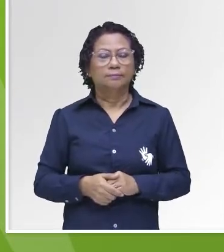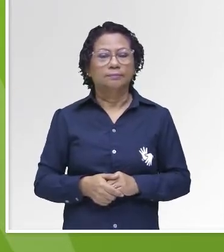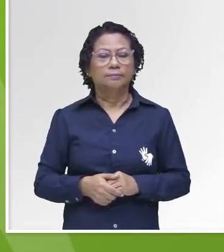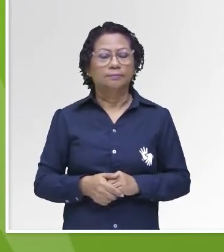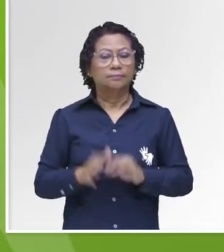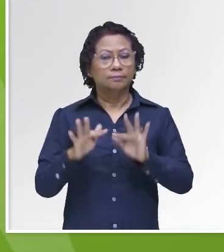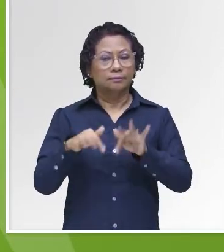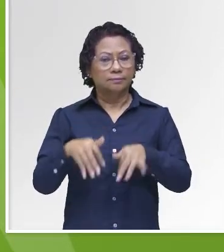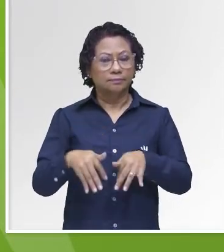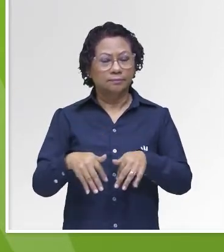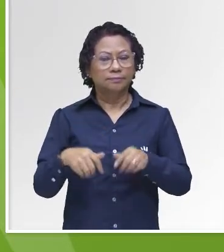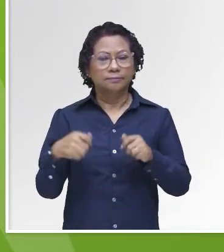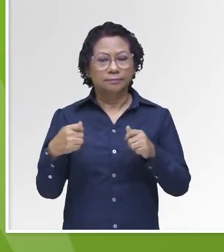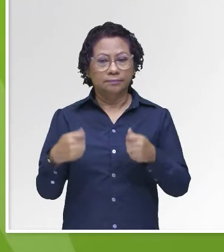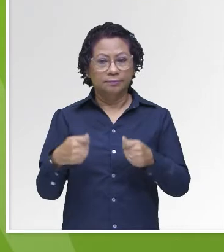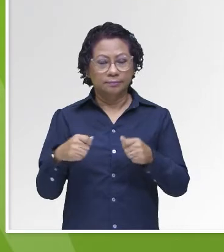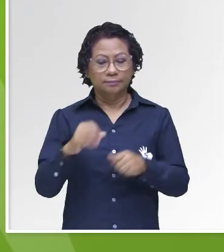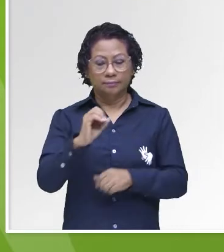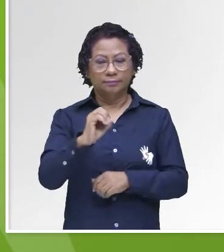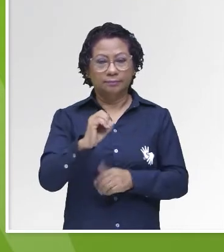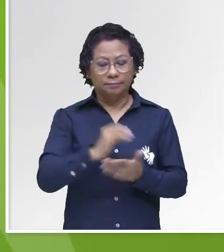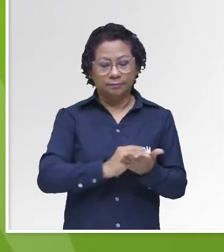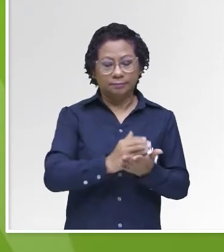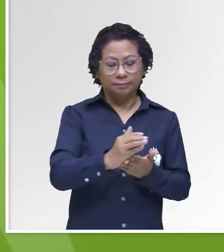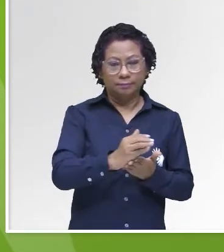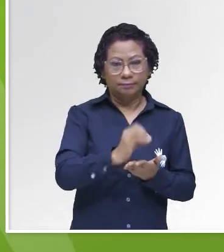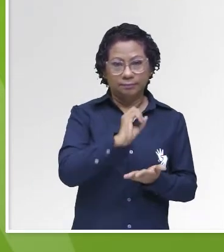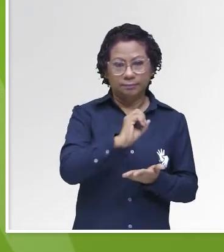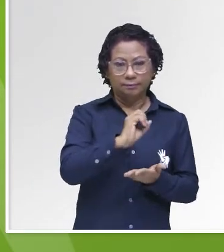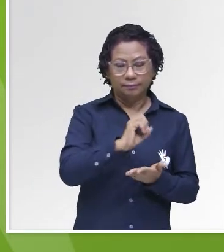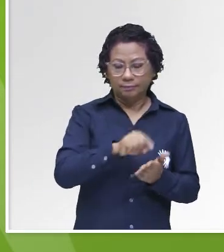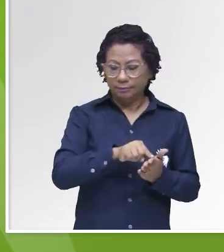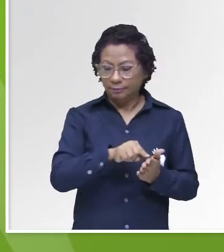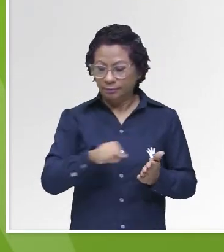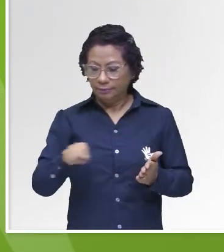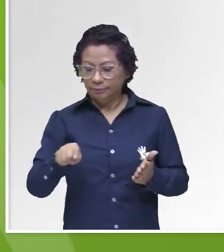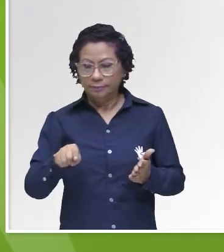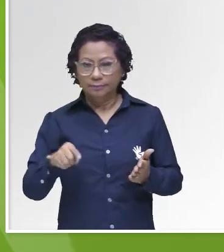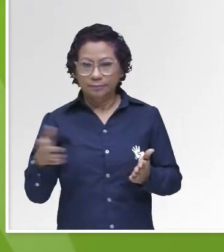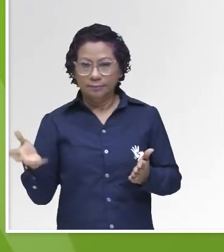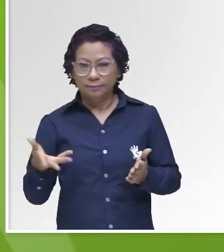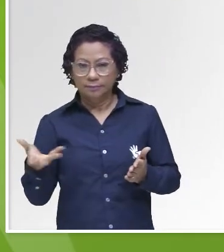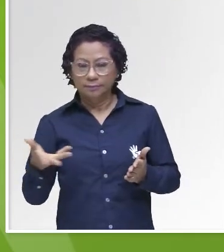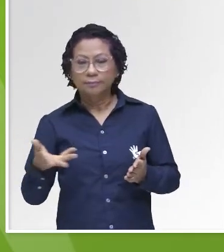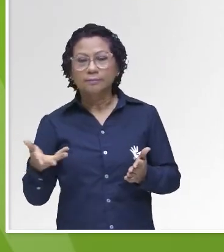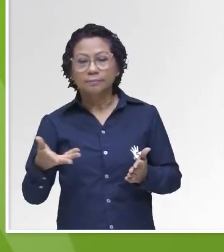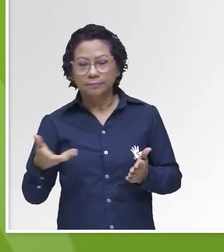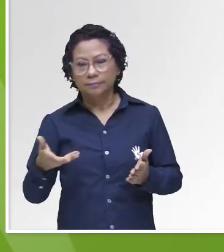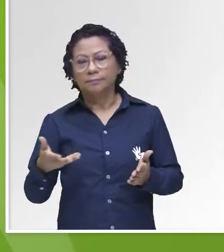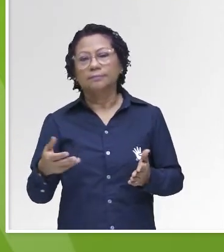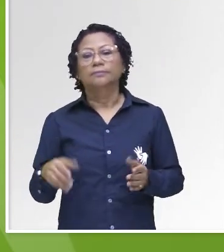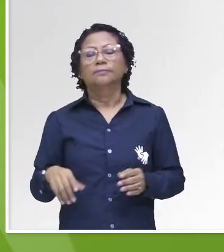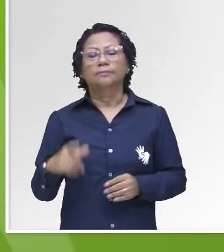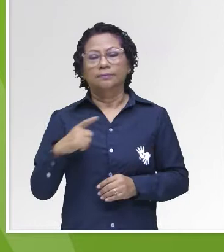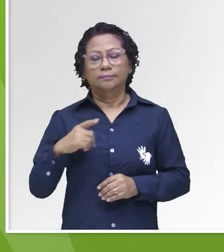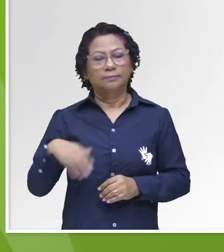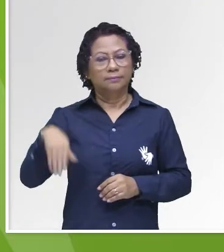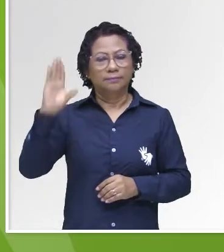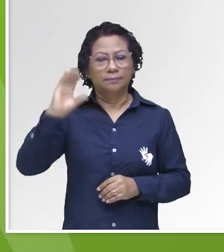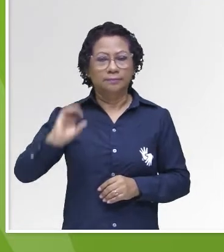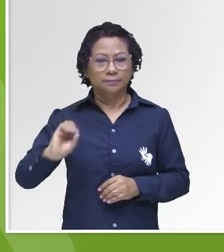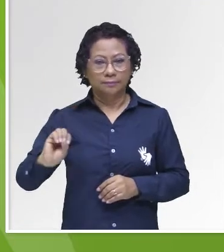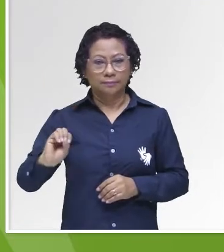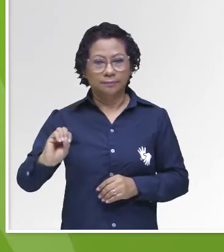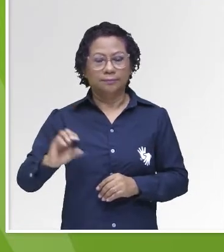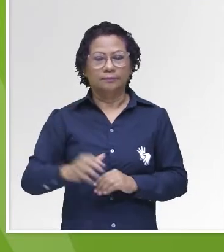afinal era zero no início e inicia um movimento. Lá no final vai ter uma velocidade maior que zero.